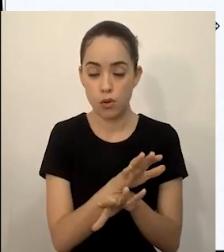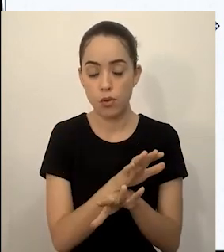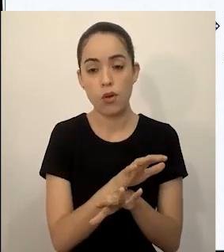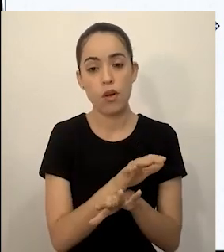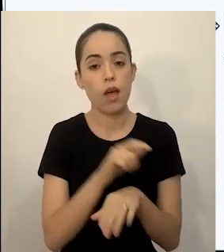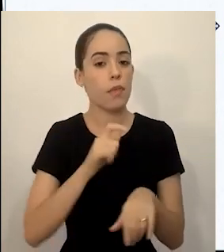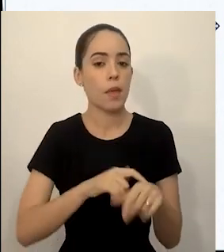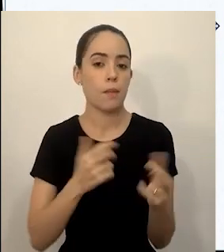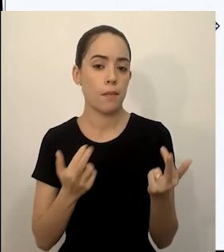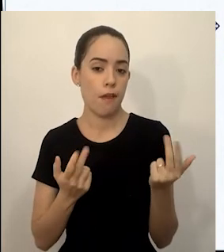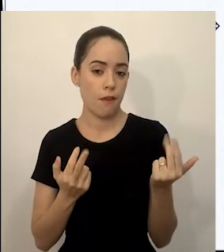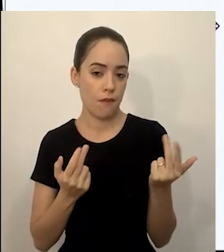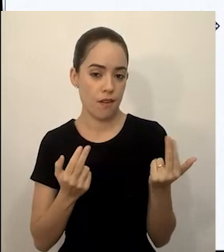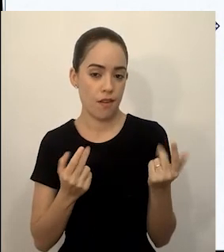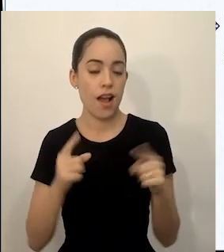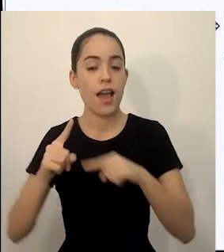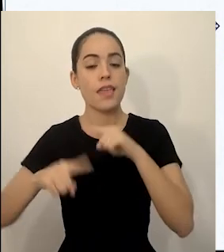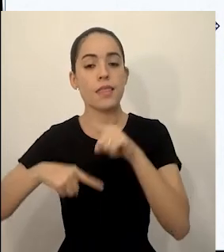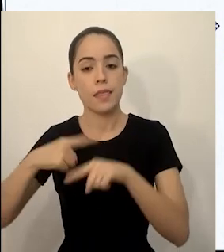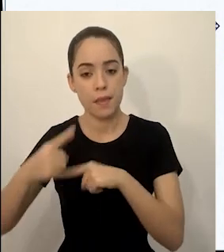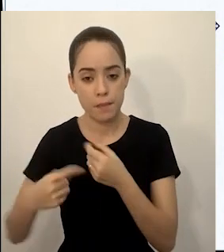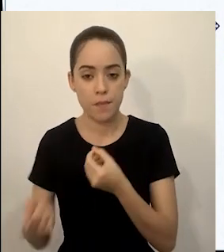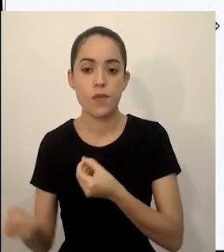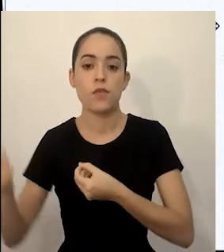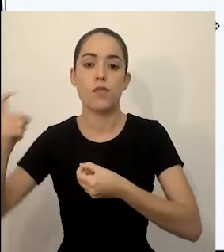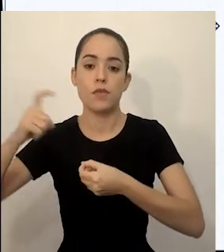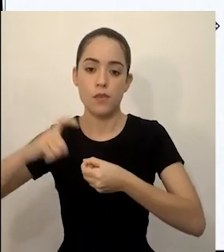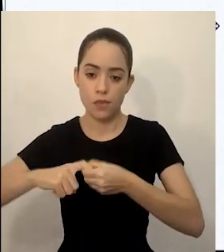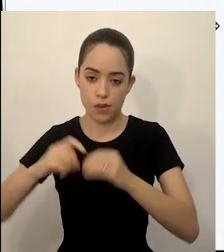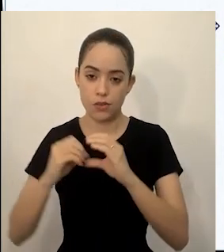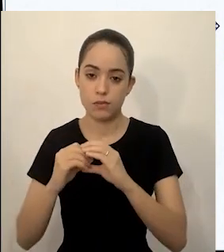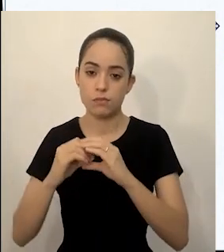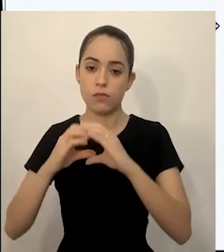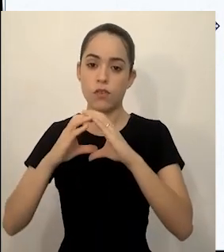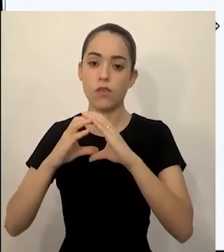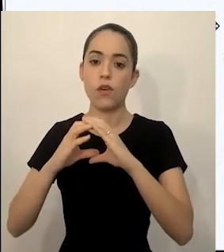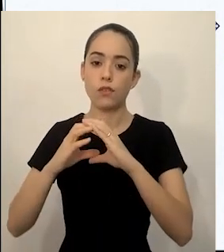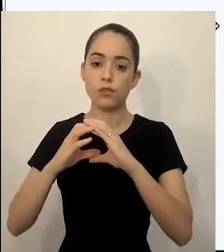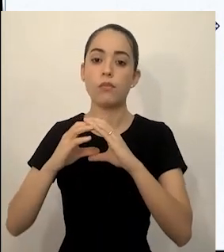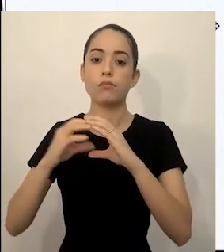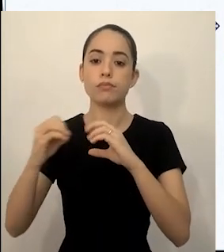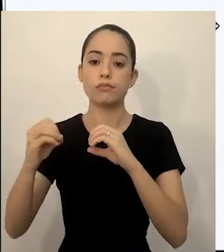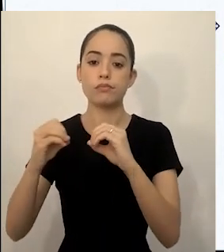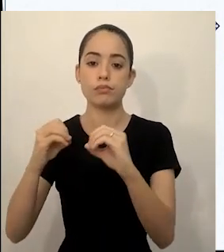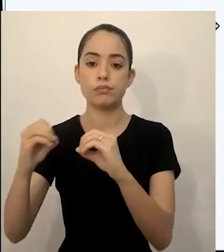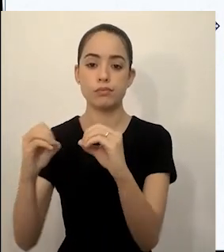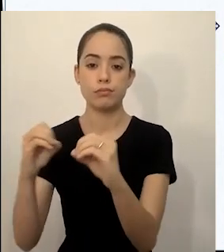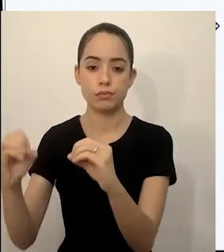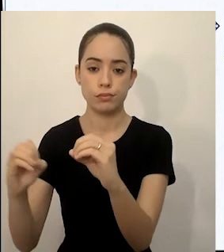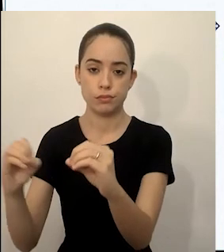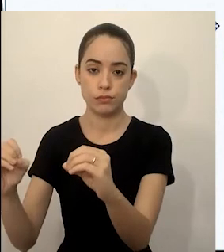havendo-se então a retomada do processo de meiose pelo ovócito.